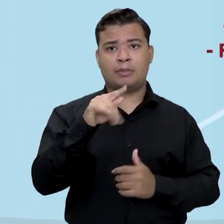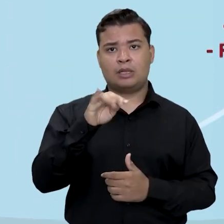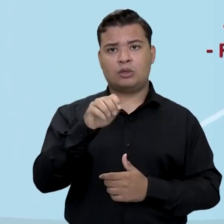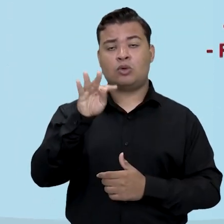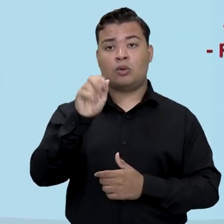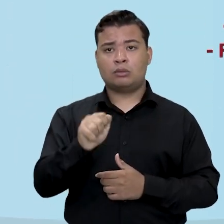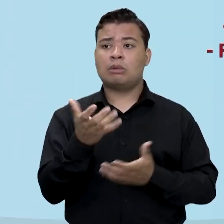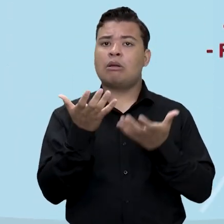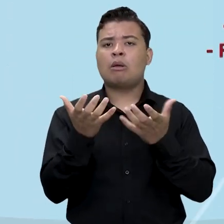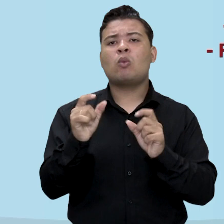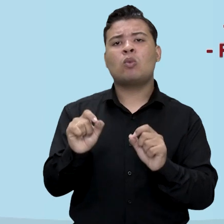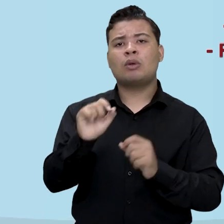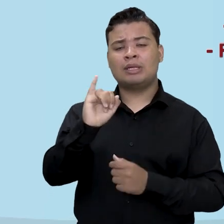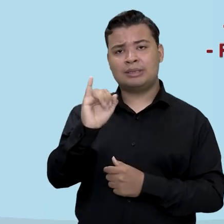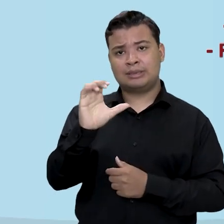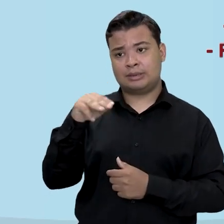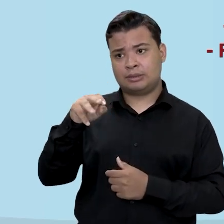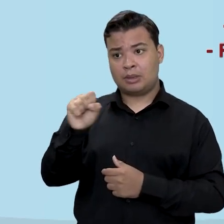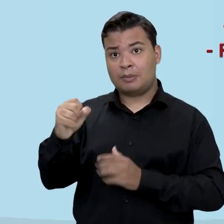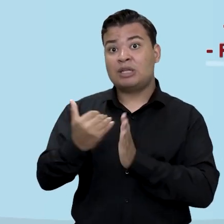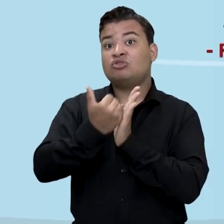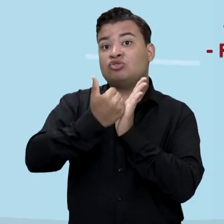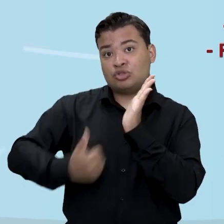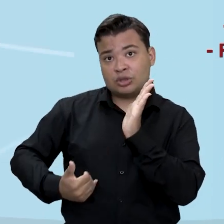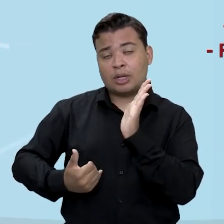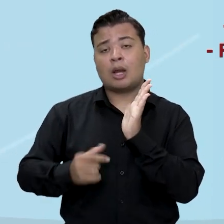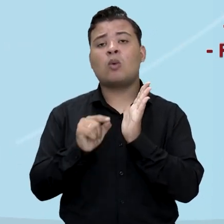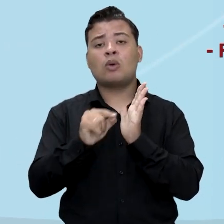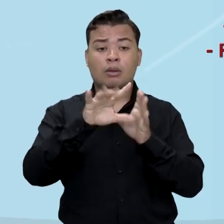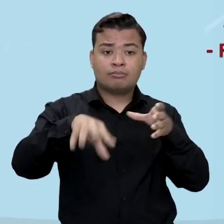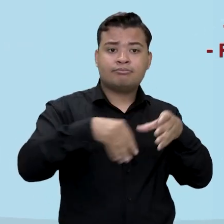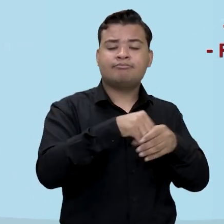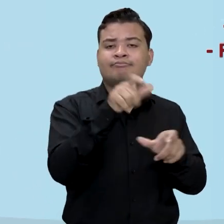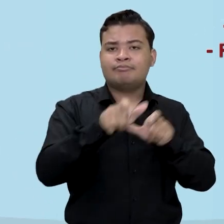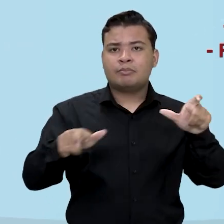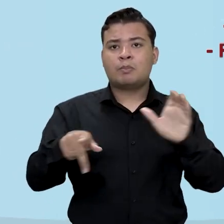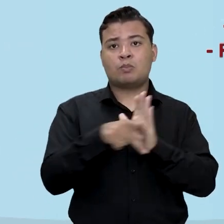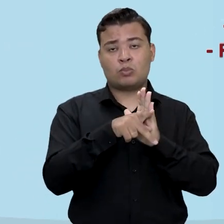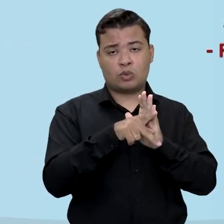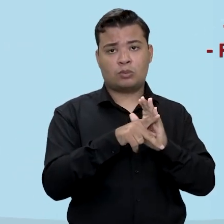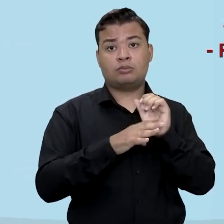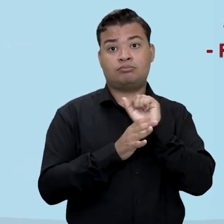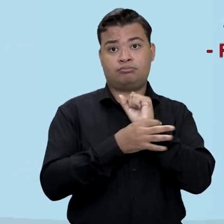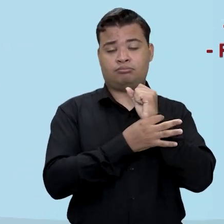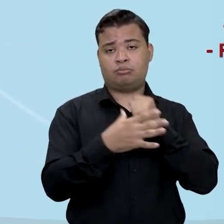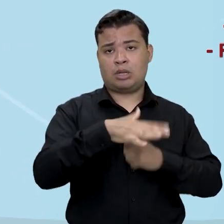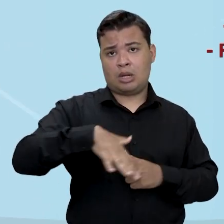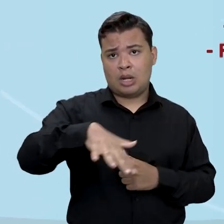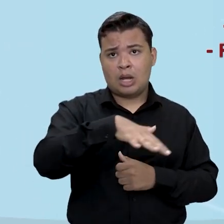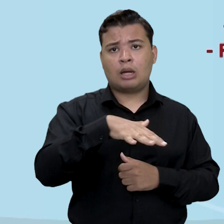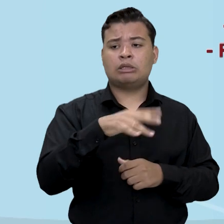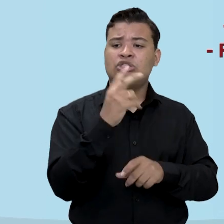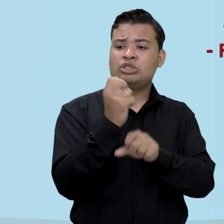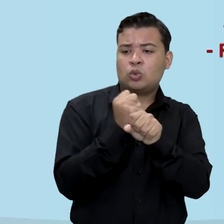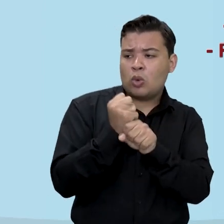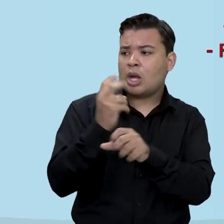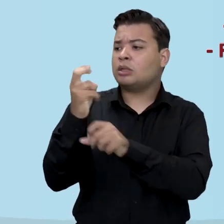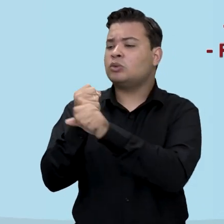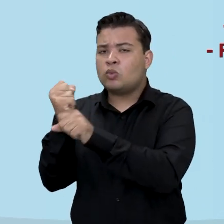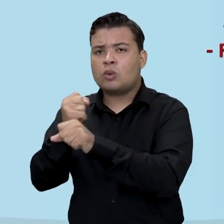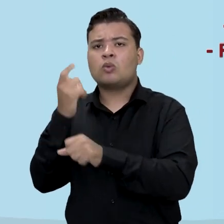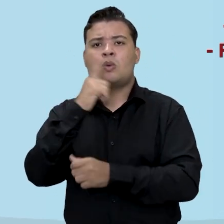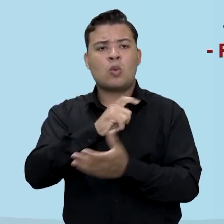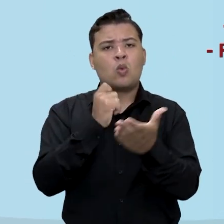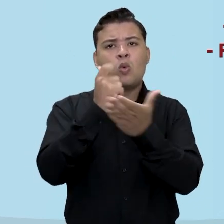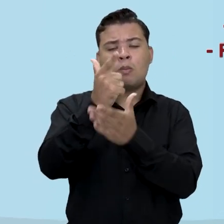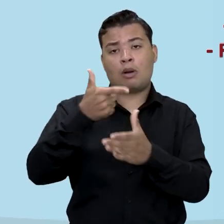isentar o ICMS aos membros das forças de segurança para aquisição de arma de fogo a cada cinco